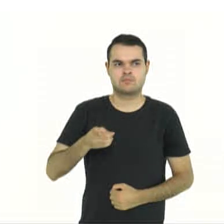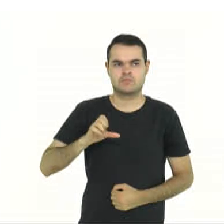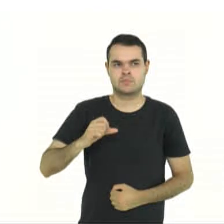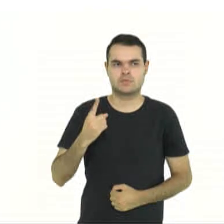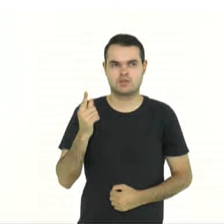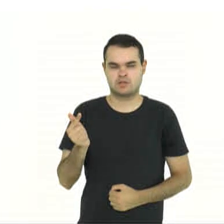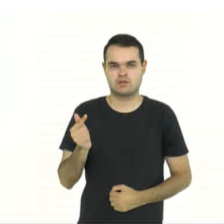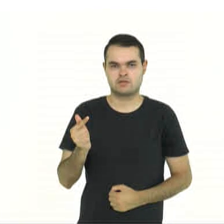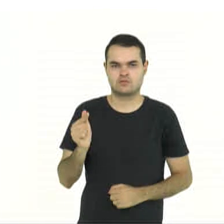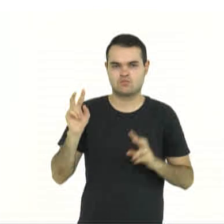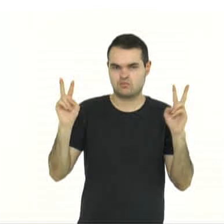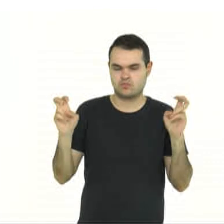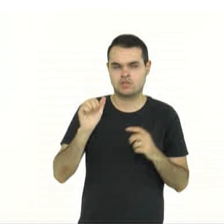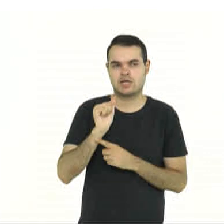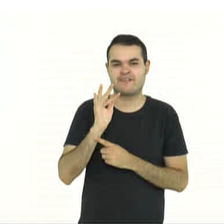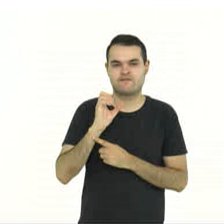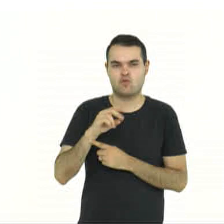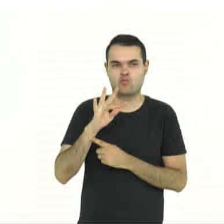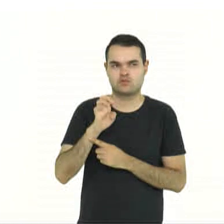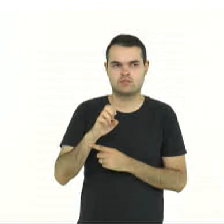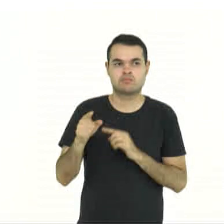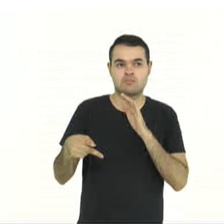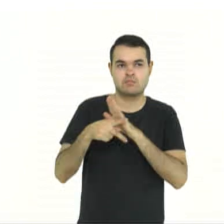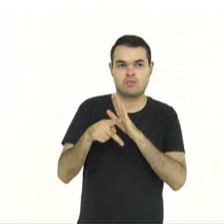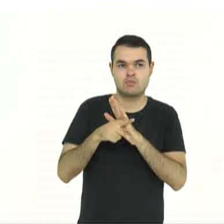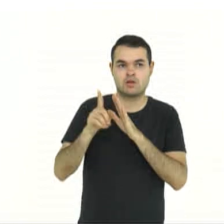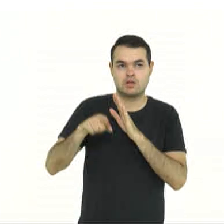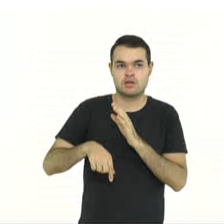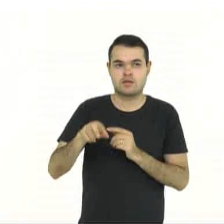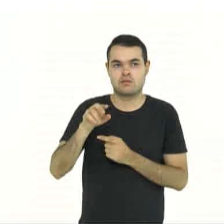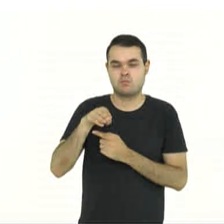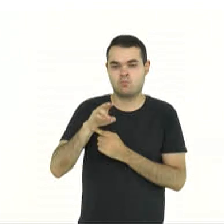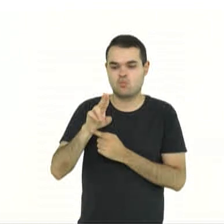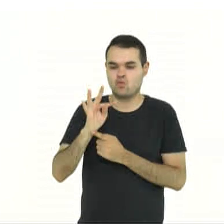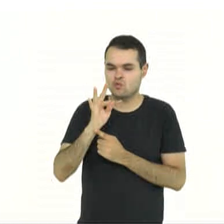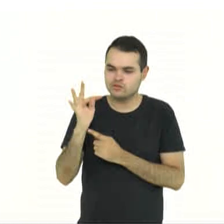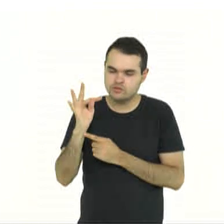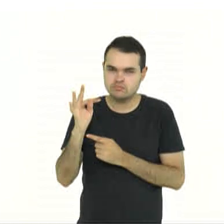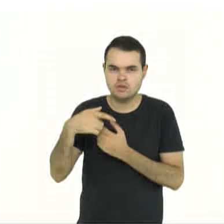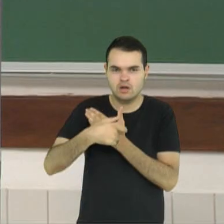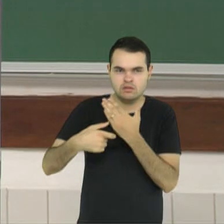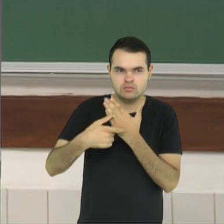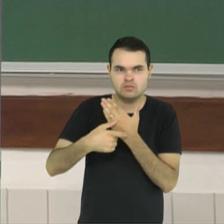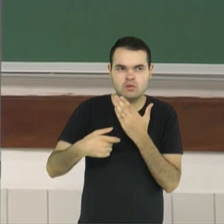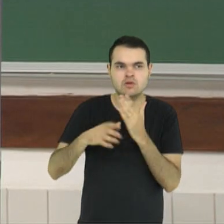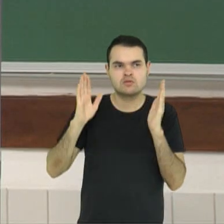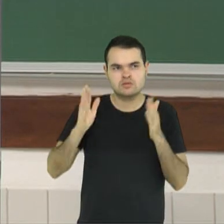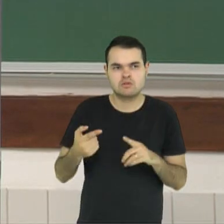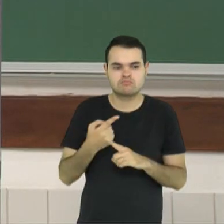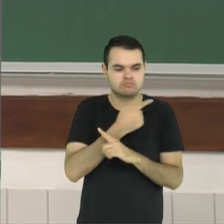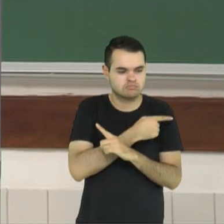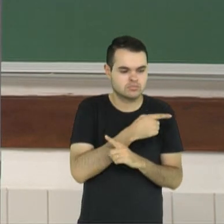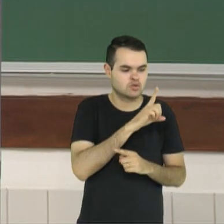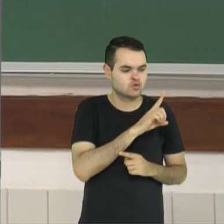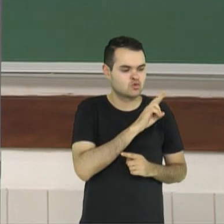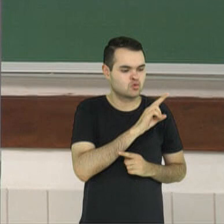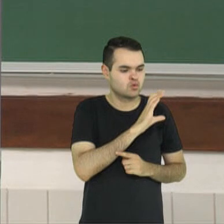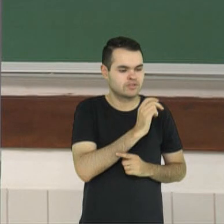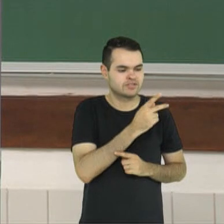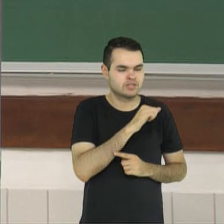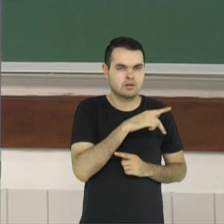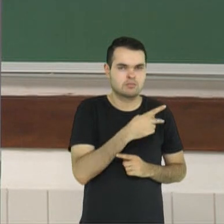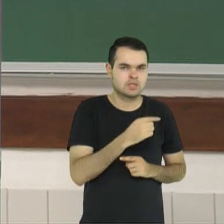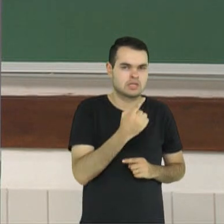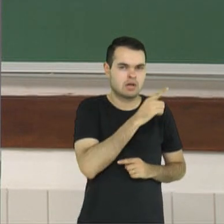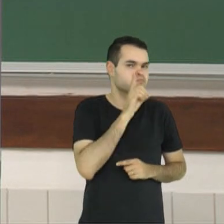1917, a fonte em nome de Richard Mood. Deixa eu resumir para vocês. Marcel Duchamp, ele já estava lá em Inglaterra, ele já estava nos Estados Unidos